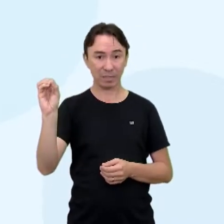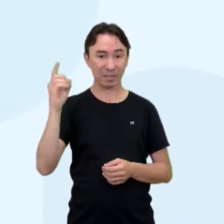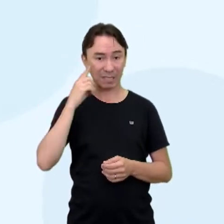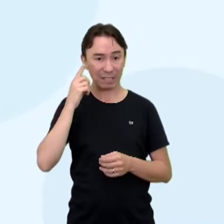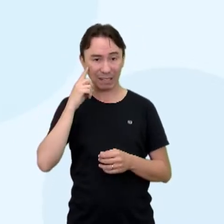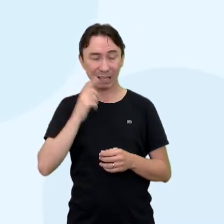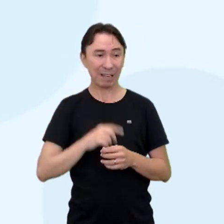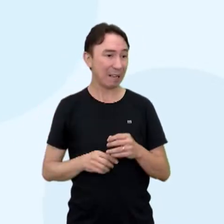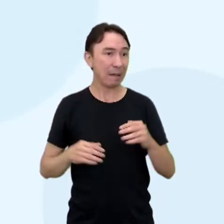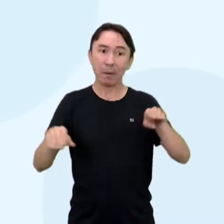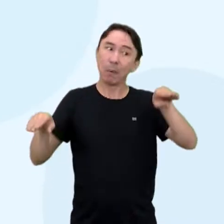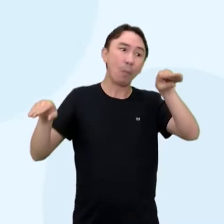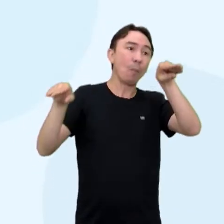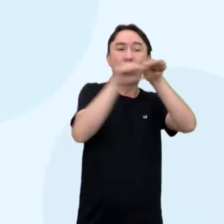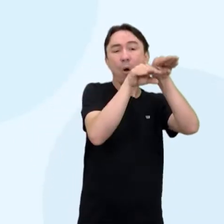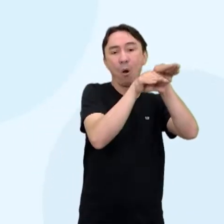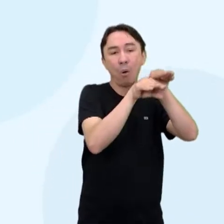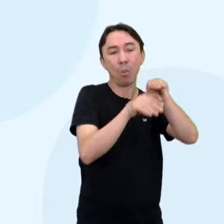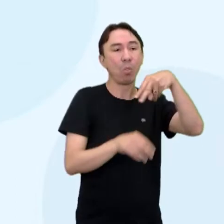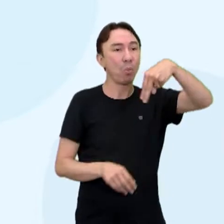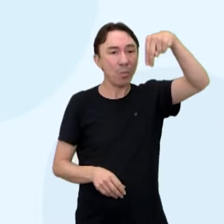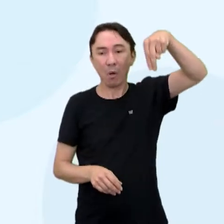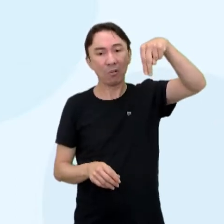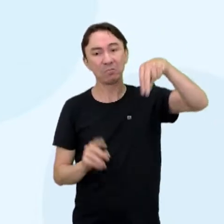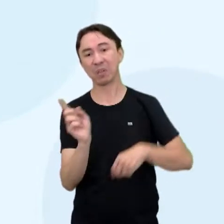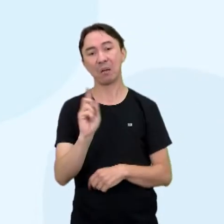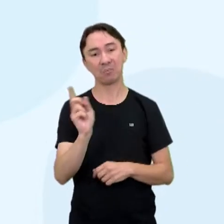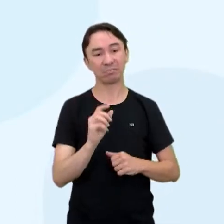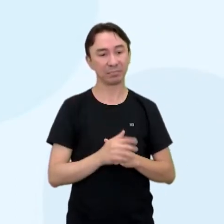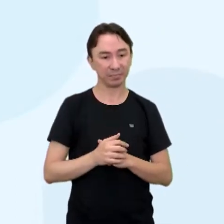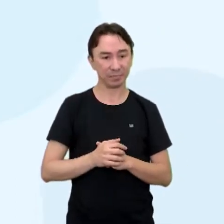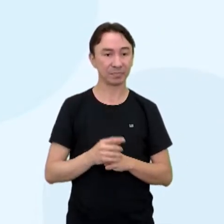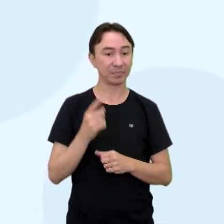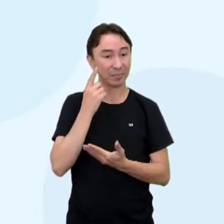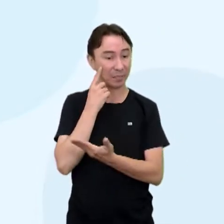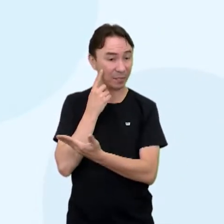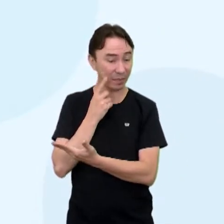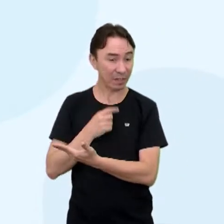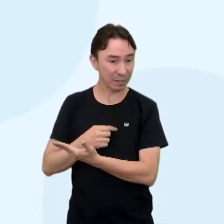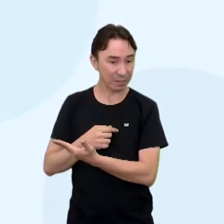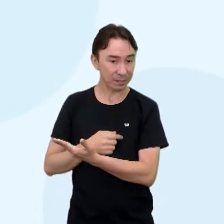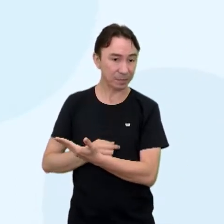mesmo em 2012. O Centro-Oeste de R$ 1.539 caiu para R$